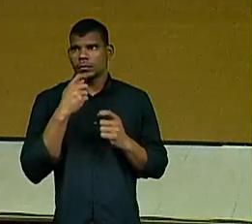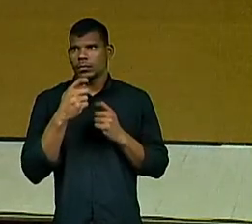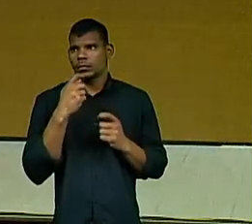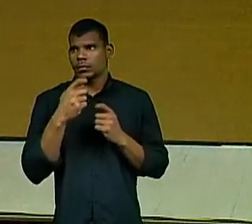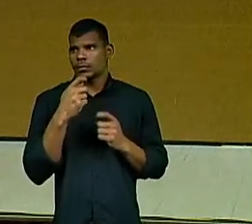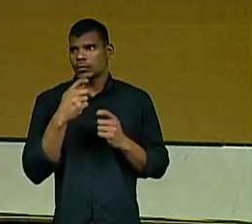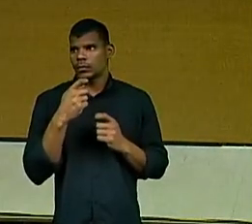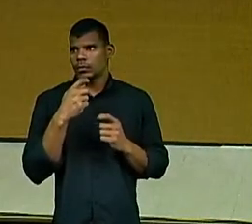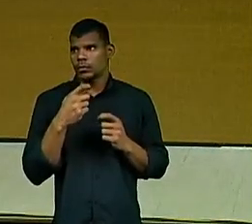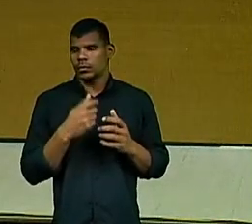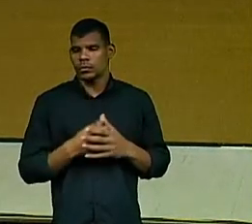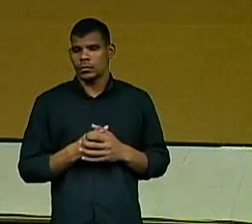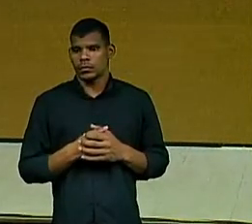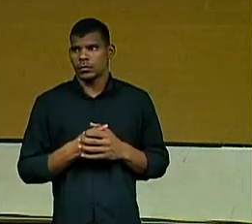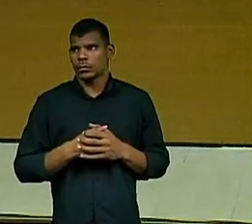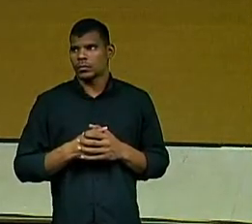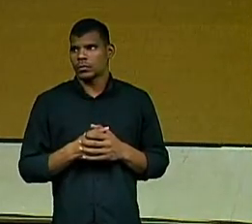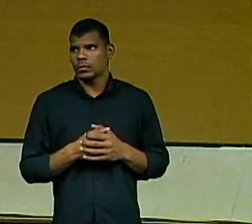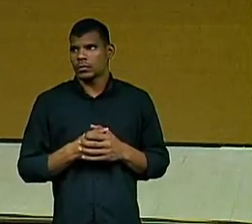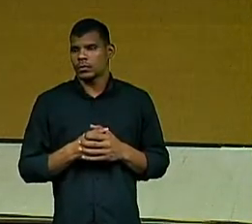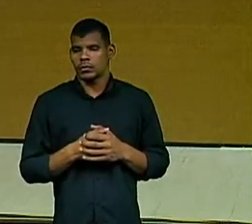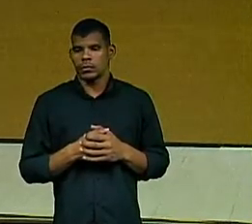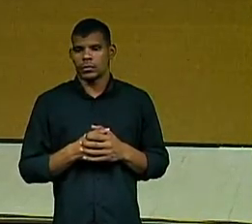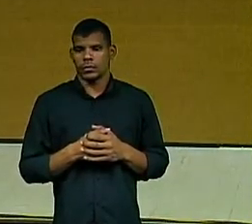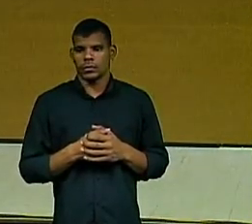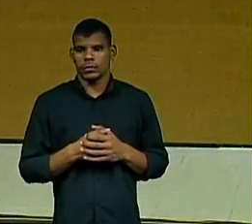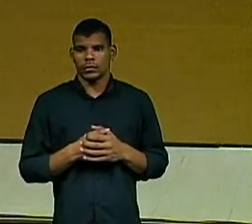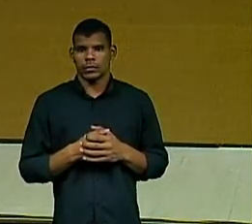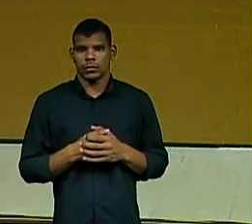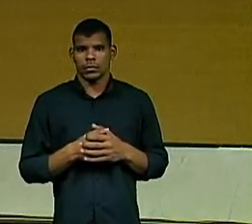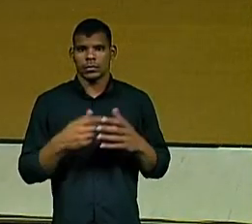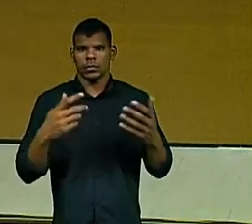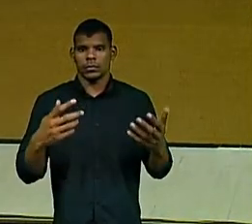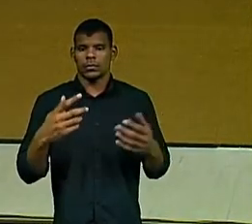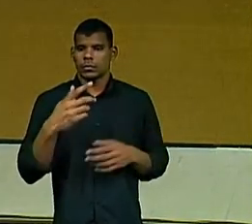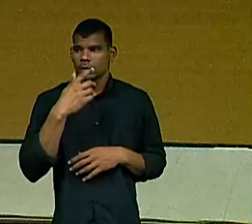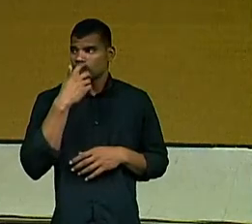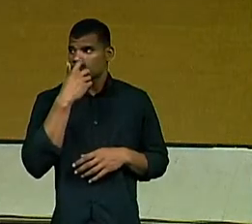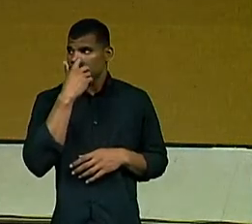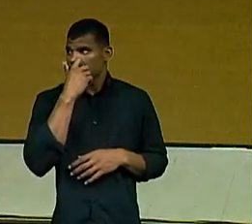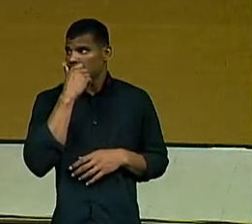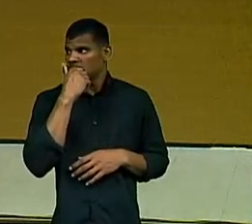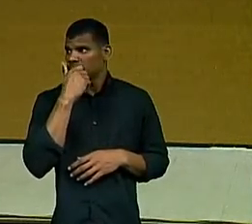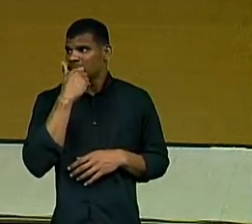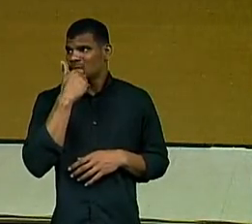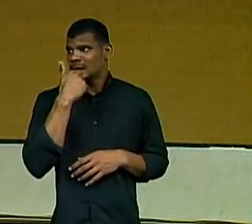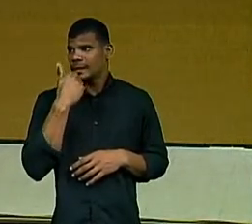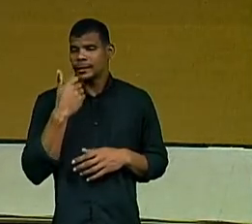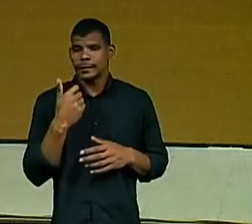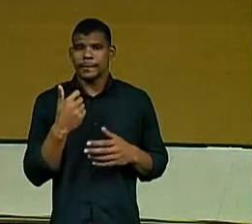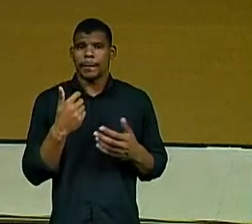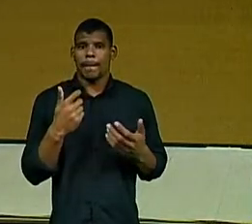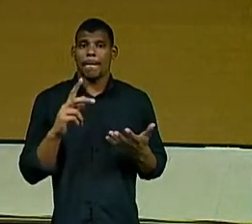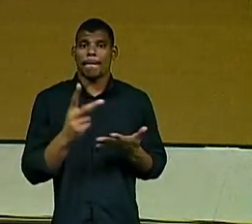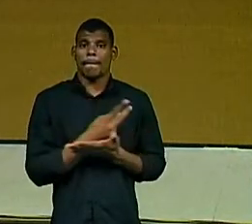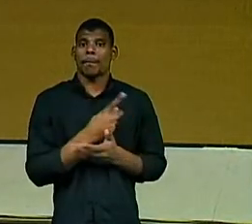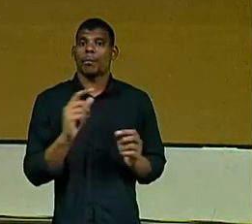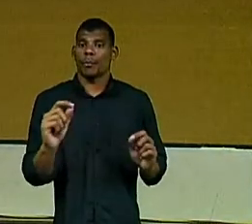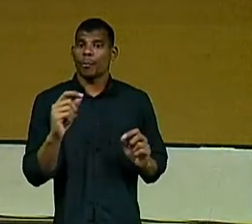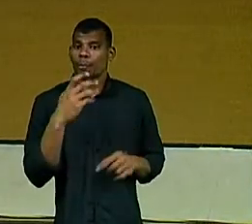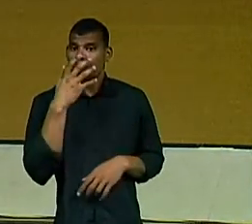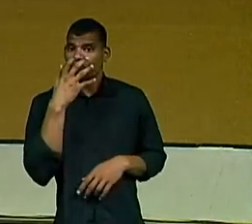alguns dias antes do segundo turno e as pessoas muitas não puderam acompanhar e ficaram acompanhando os